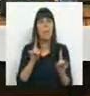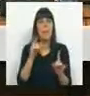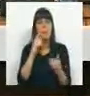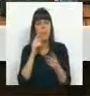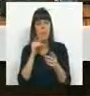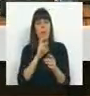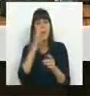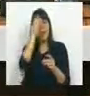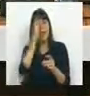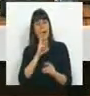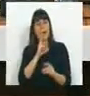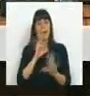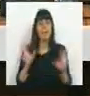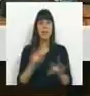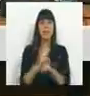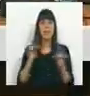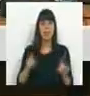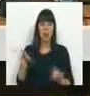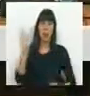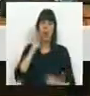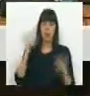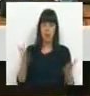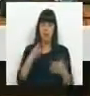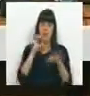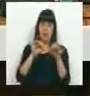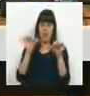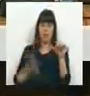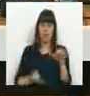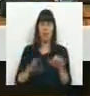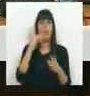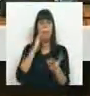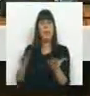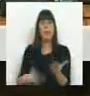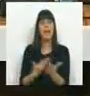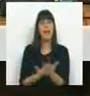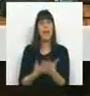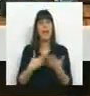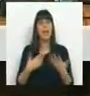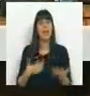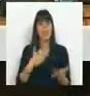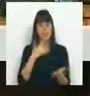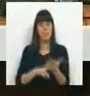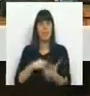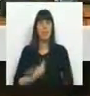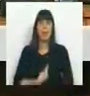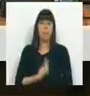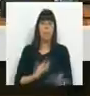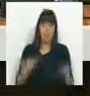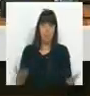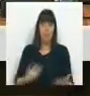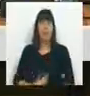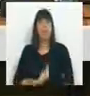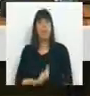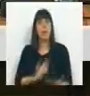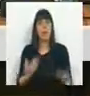tem mais uma apreciação, porque depois de ouvir a intervenção da primeira candidata, eu fiquei sinceramente preocupado.